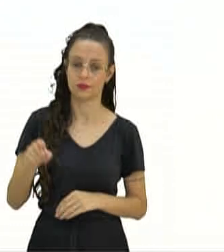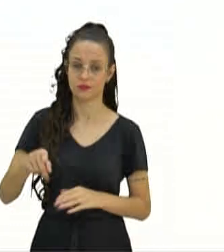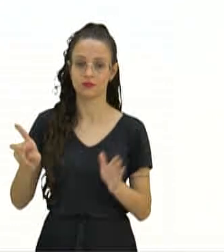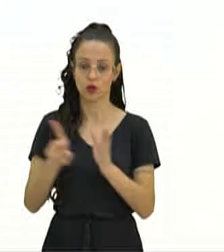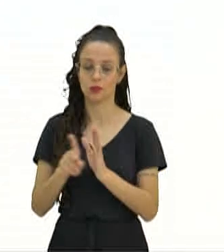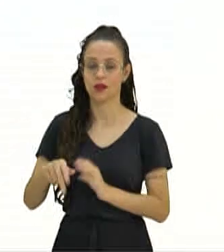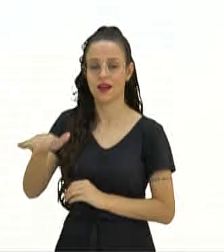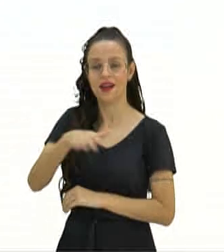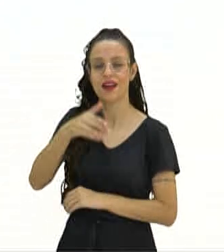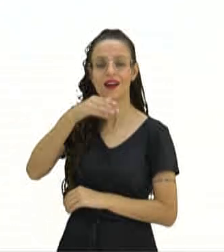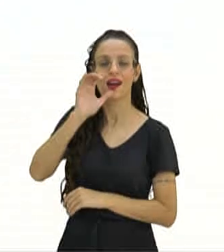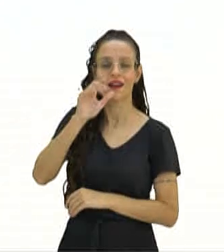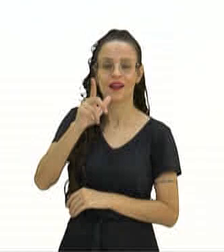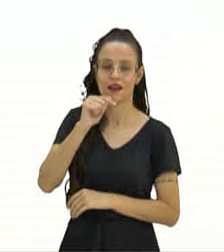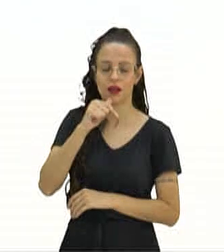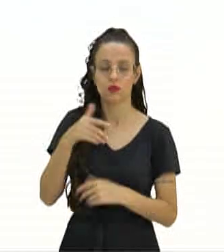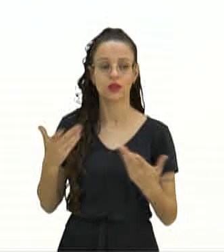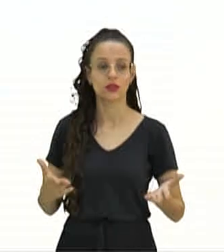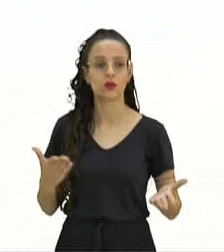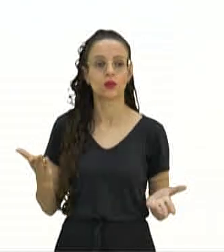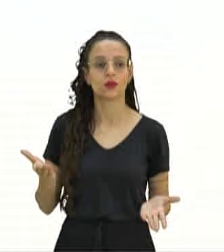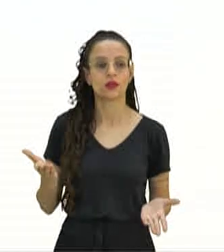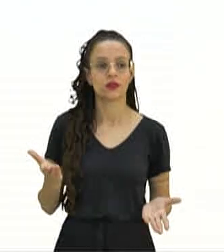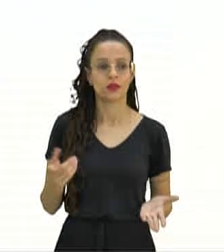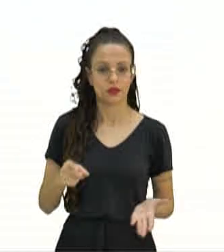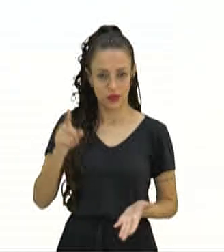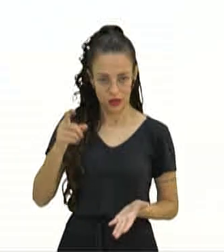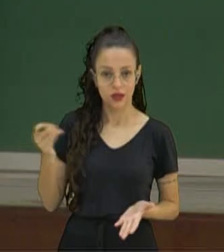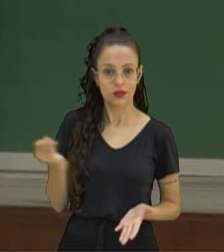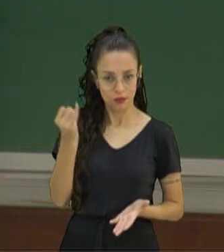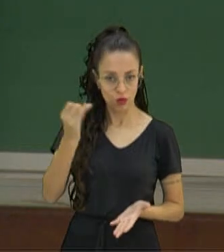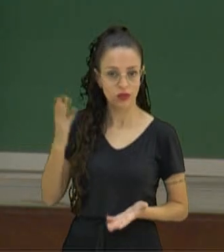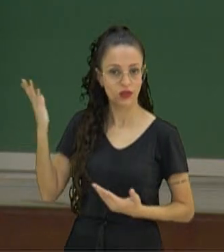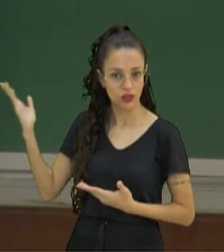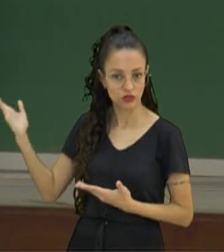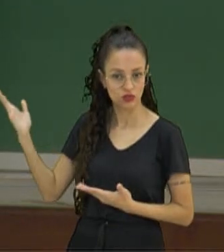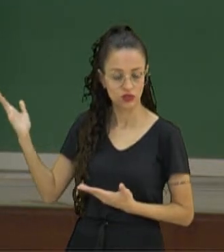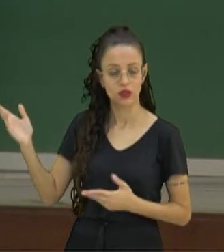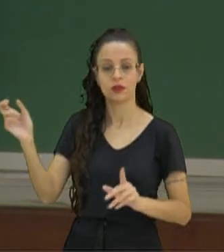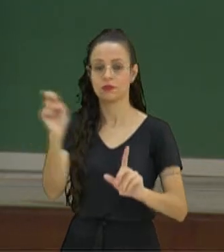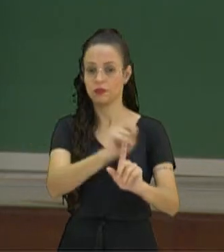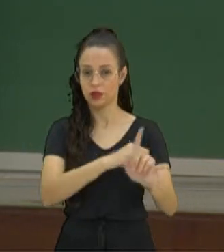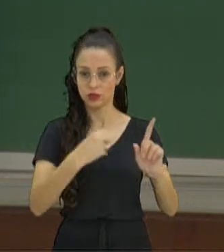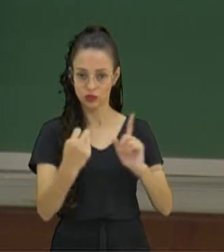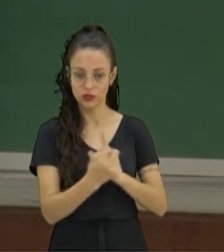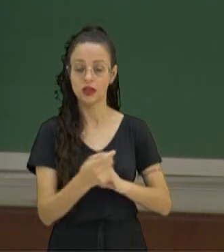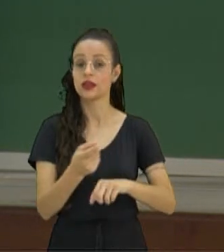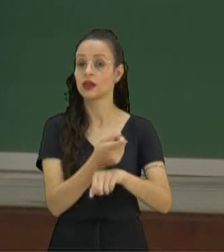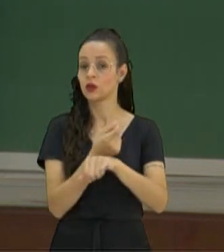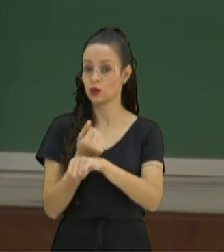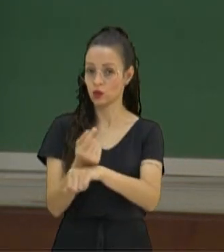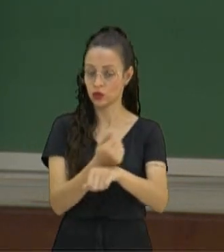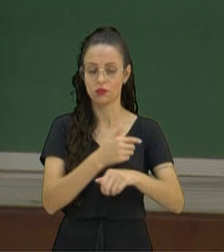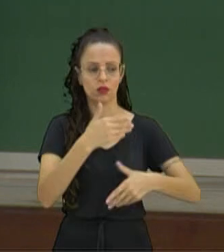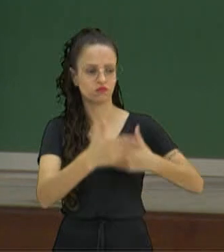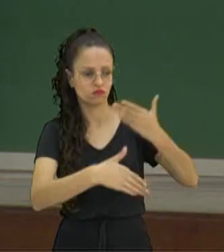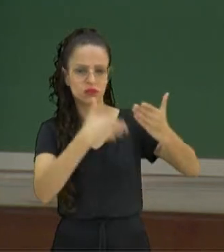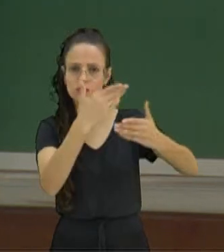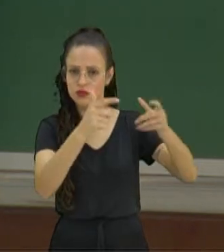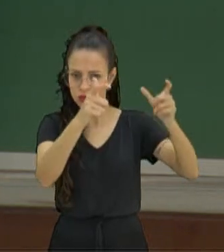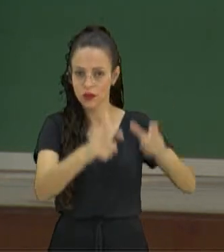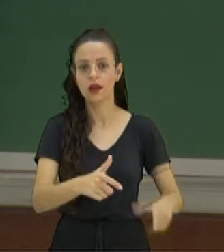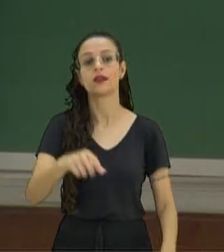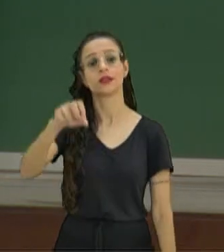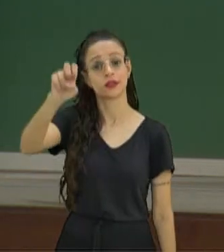áreas de manancial. O que eu quero dizer? É importante essa atividade aqui para a sociedade, para a economia, para o desenvolvimento dos